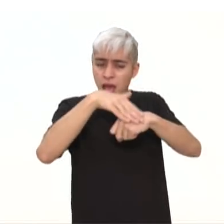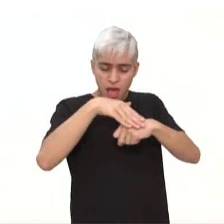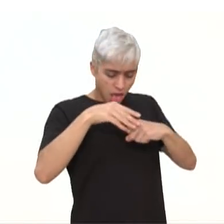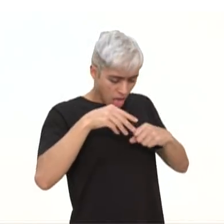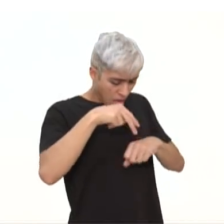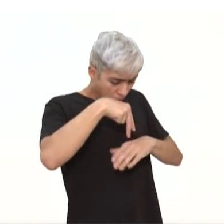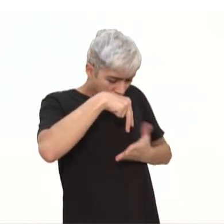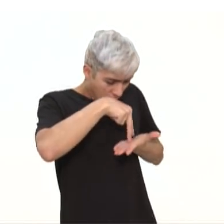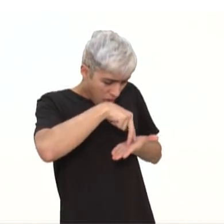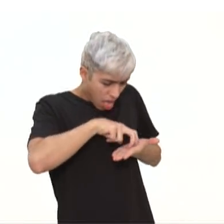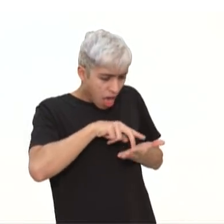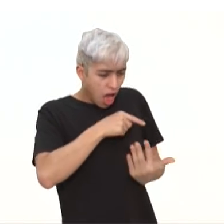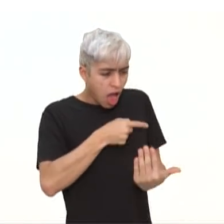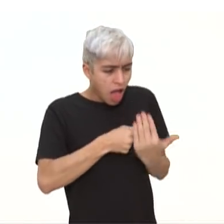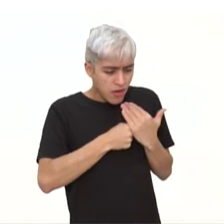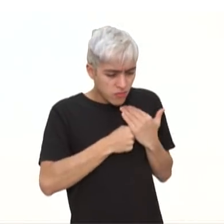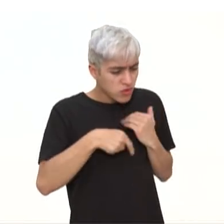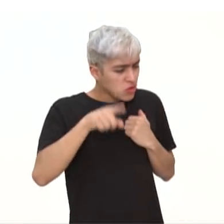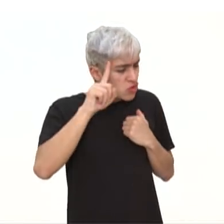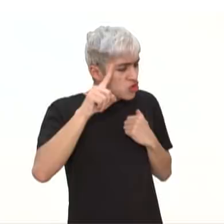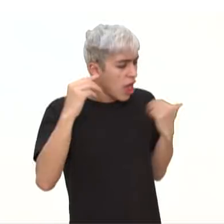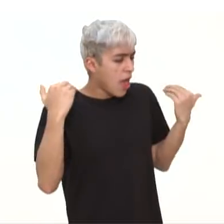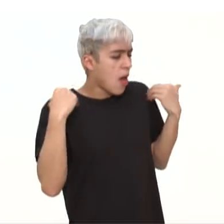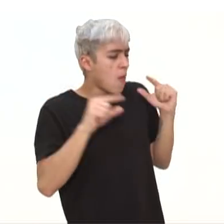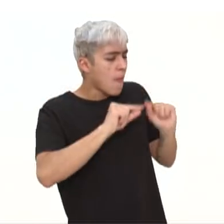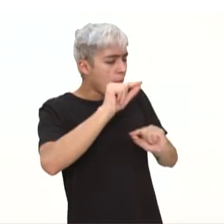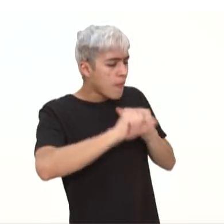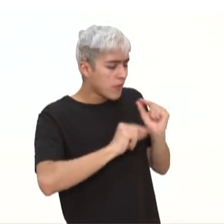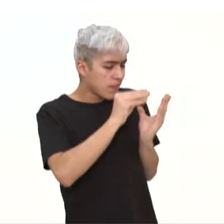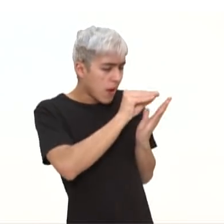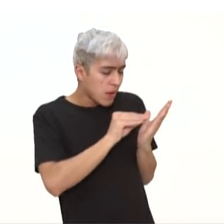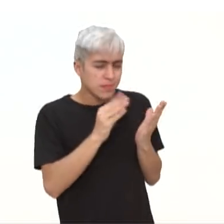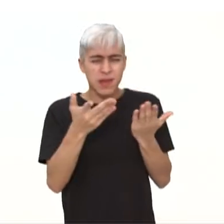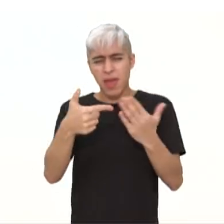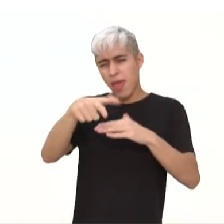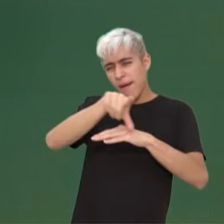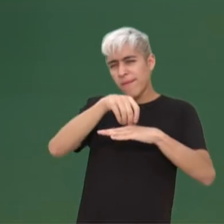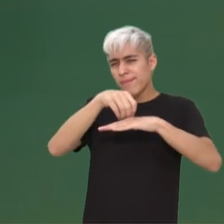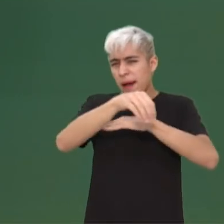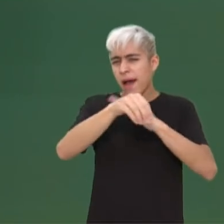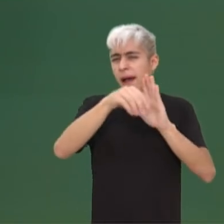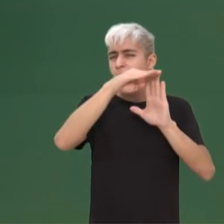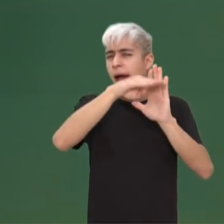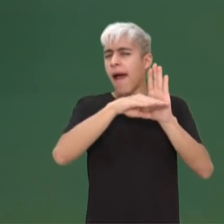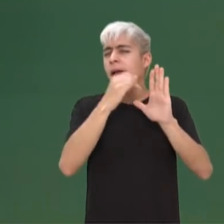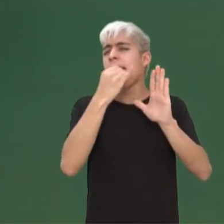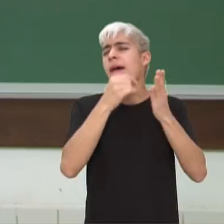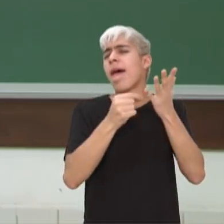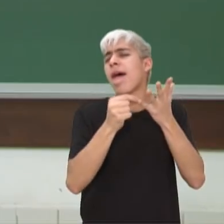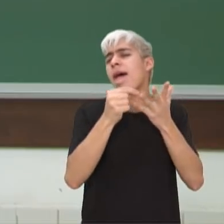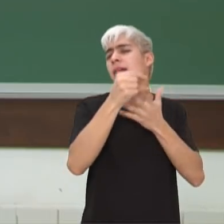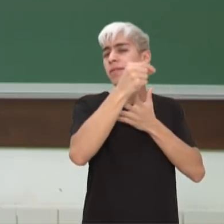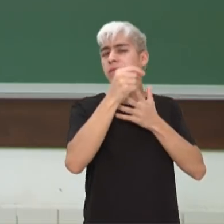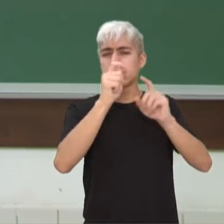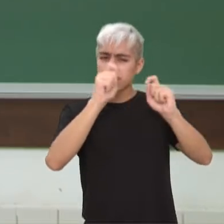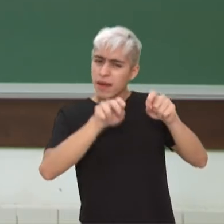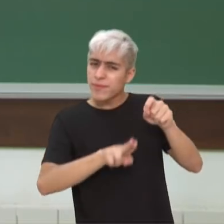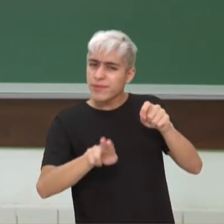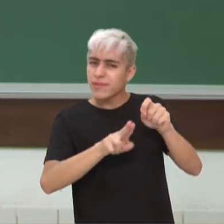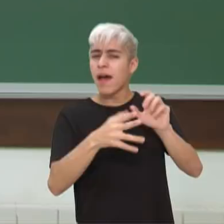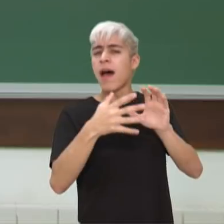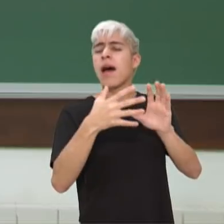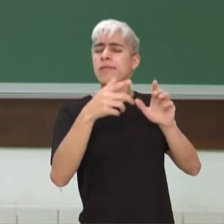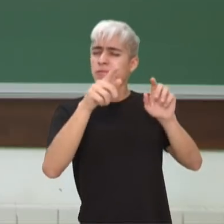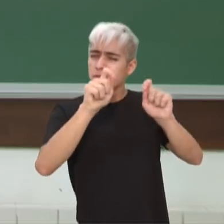ajudar durante as atividades diárias. Eu acabei de citar aqui para você de casa uma série de exemplos que podem ser aplicados e eu gostaria que